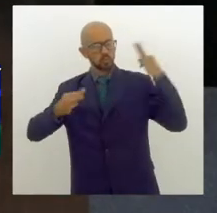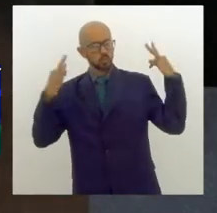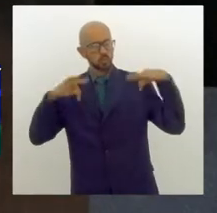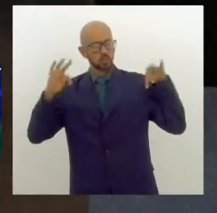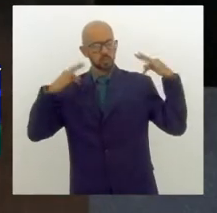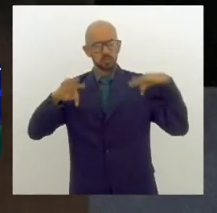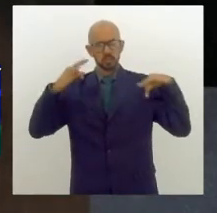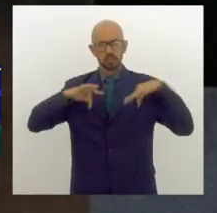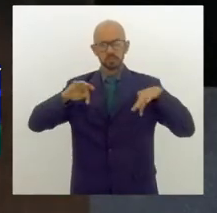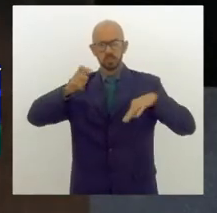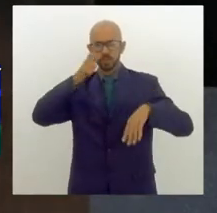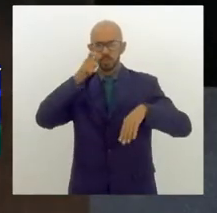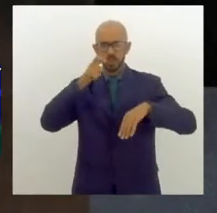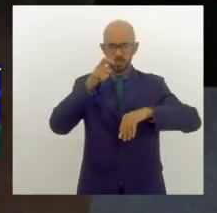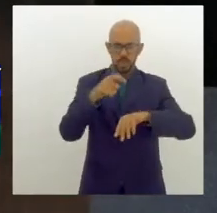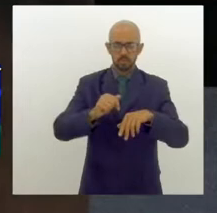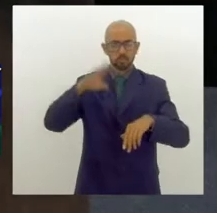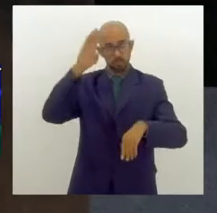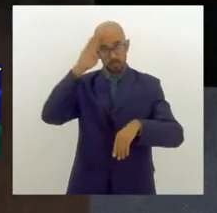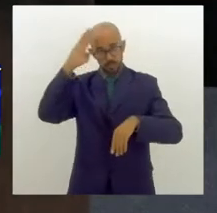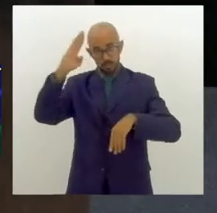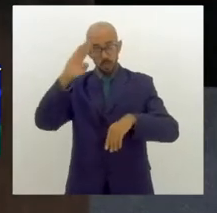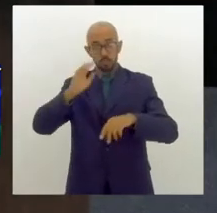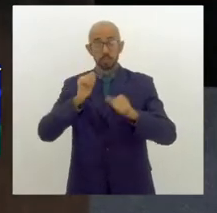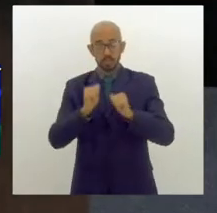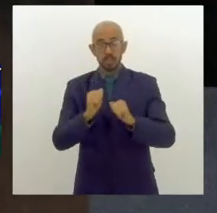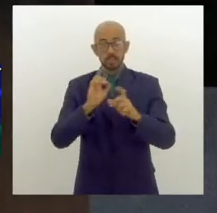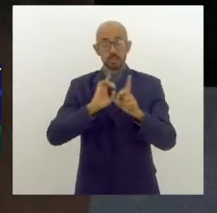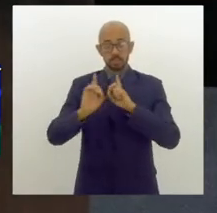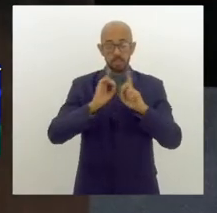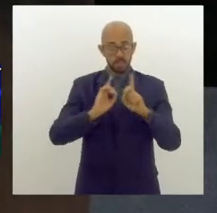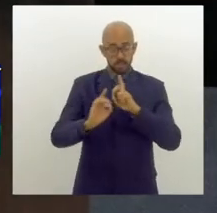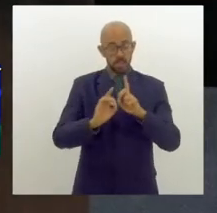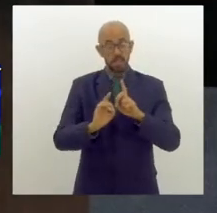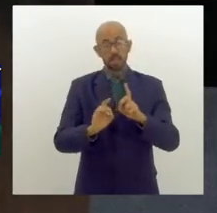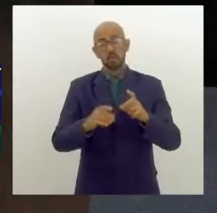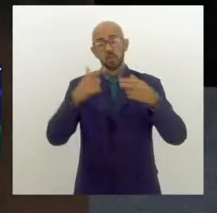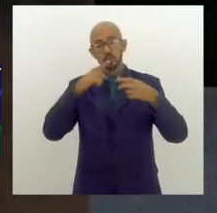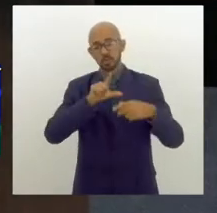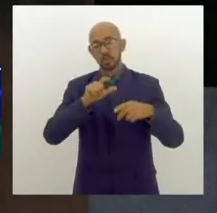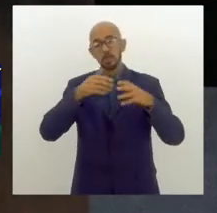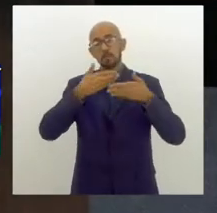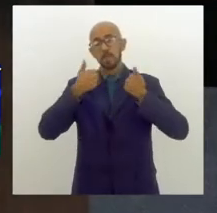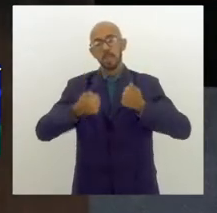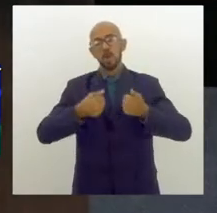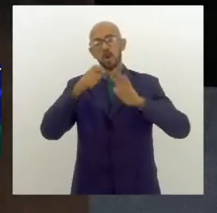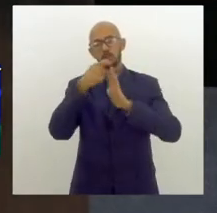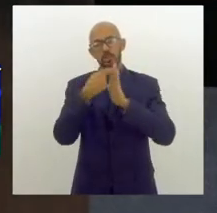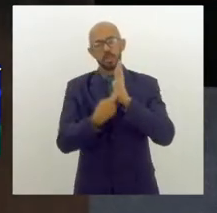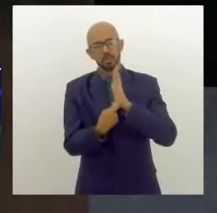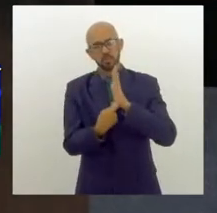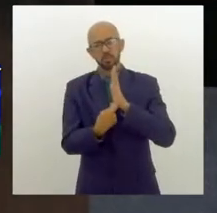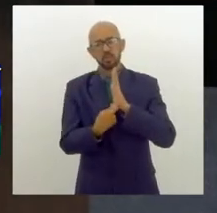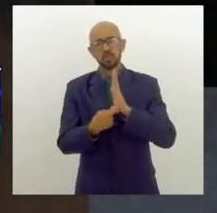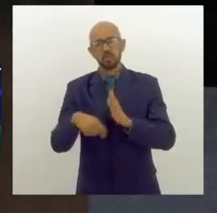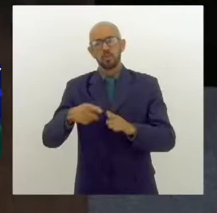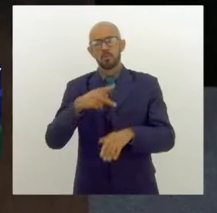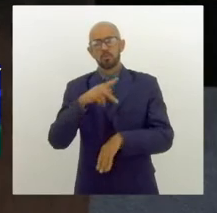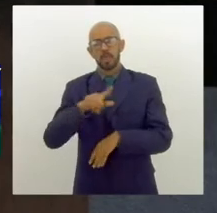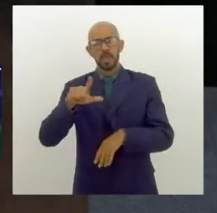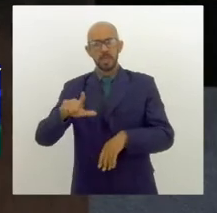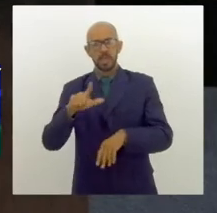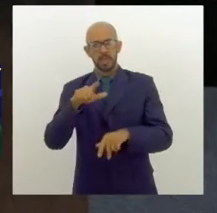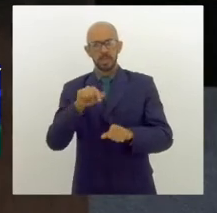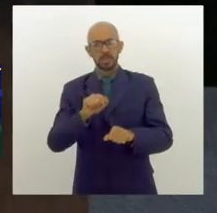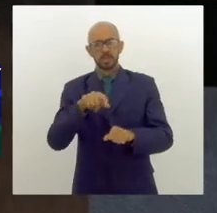interessado, pudesse debater as emendas e ratificar o melhor texto. Um projeto de lei que trata